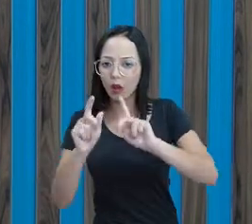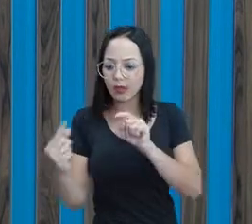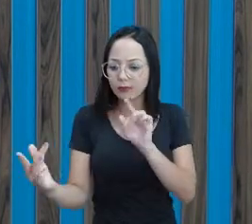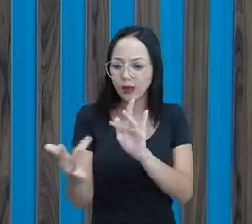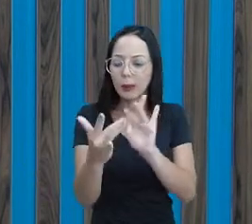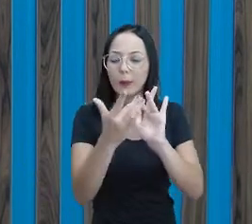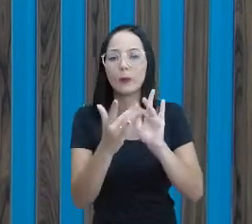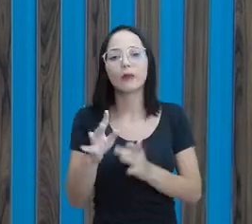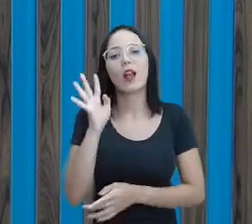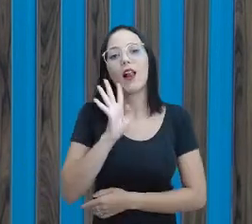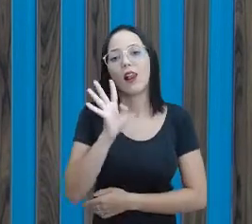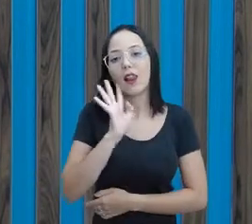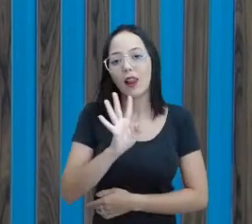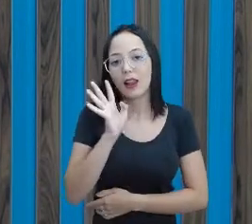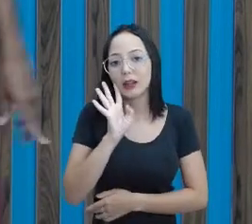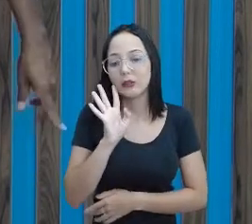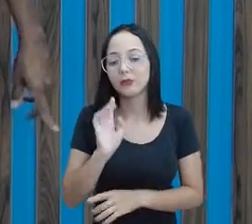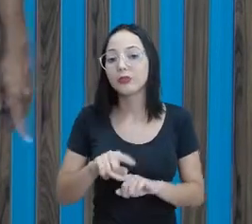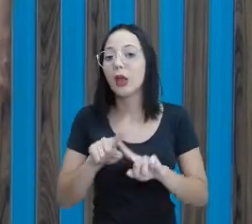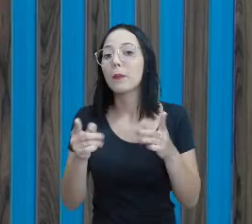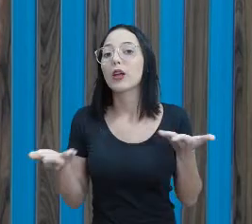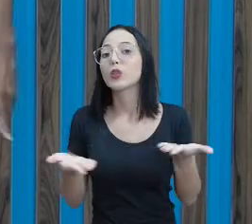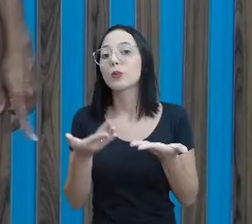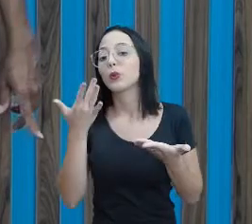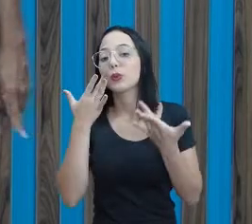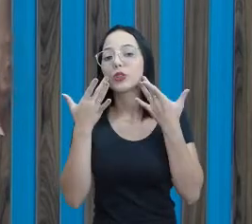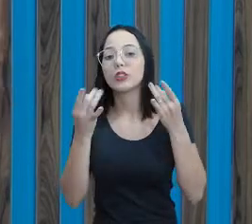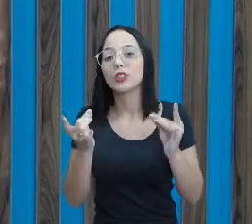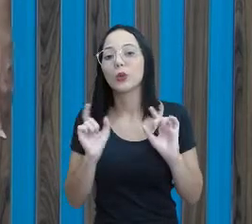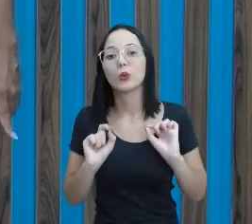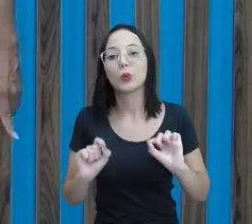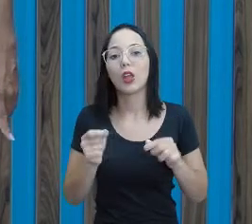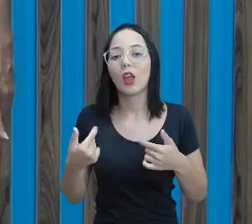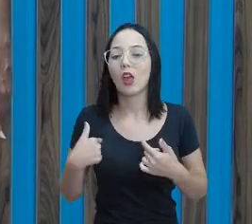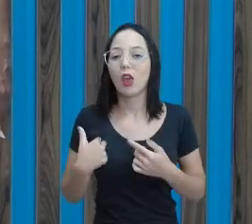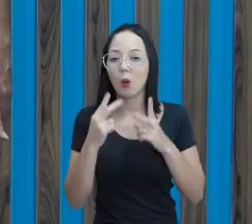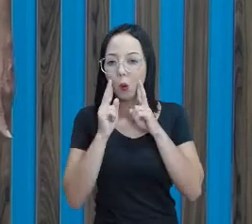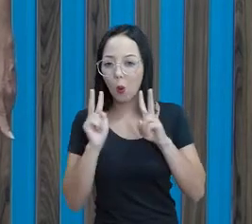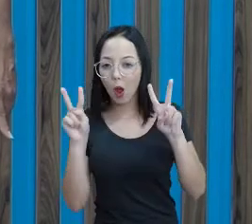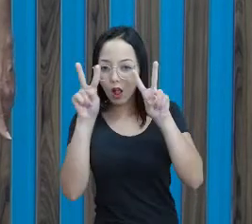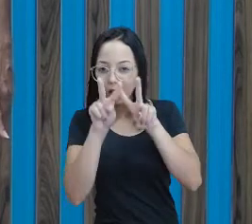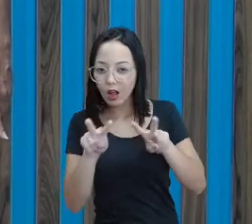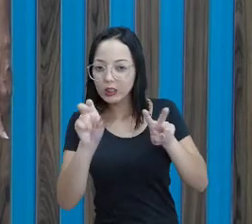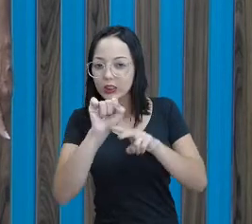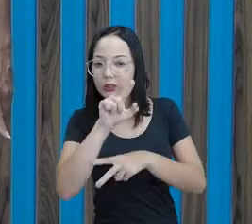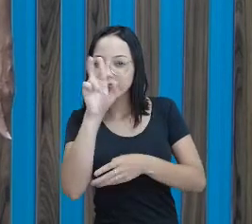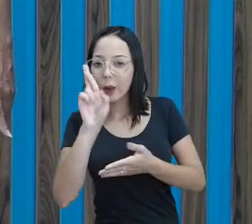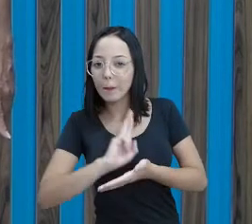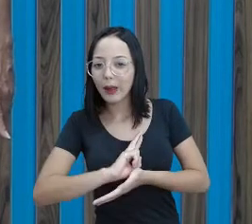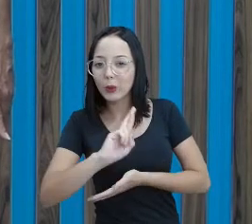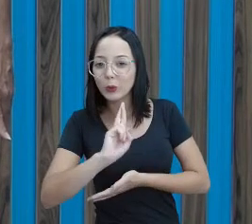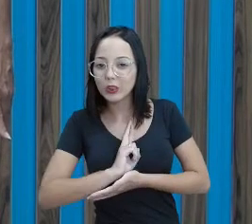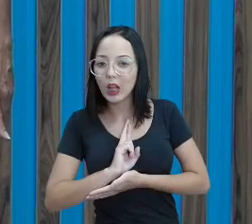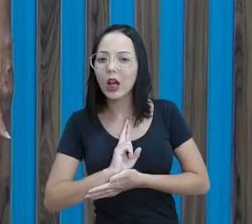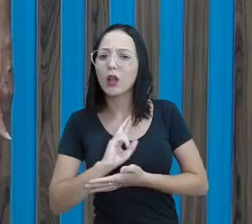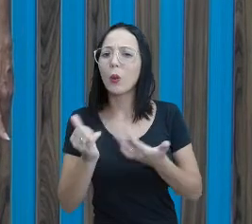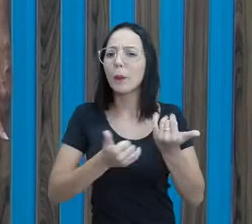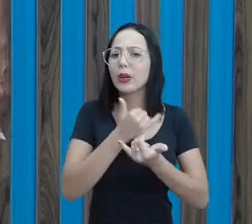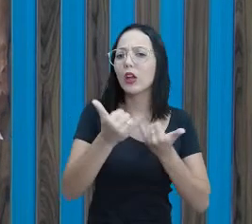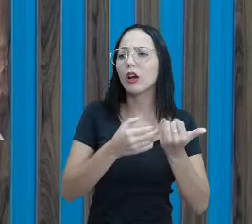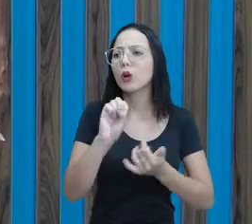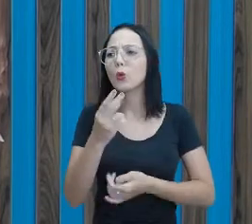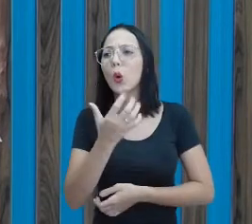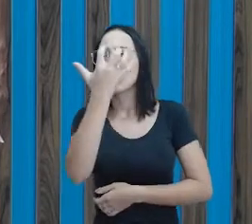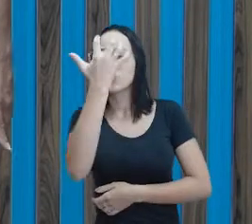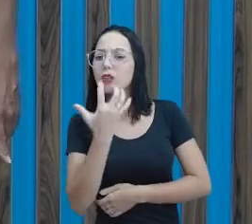massa mesmo, cara. Agora, te liga, vice, cara, te liga. Eu estou de olho em tu, se tu está realmente fazendo a pergunta brincando ou sério.